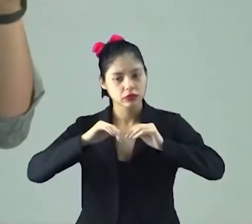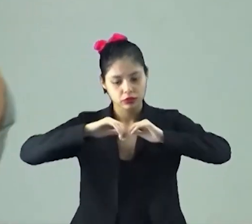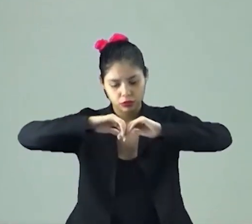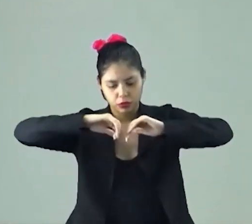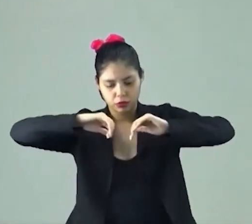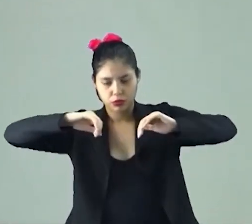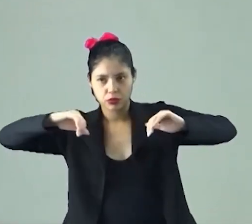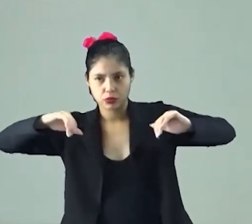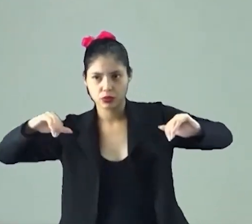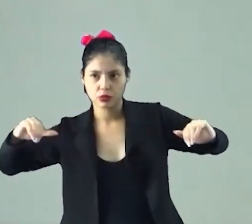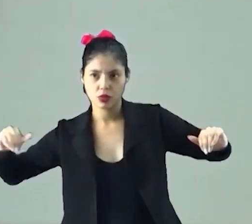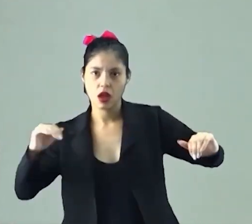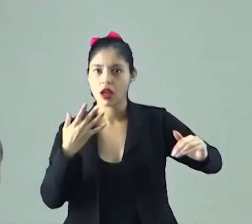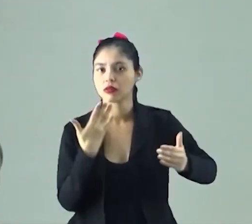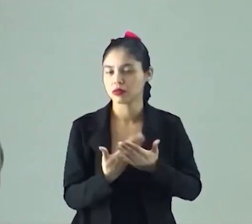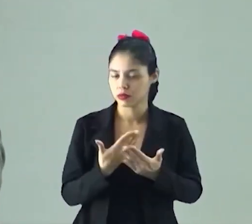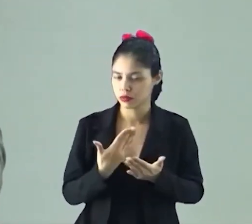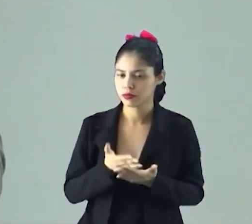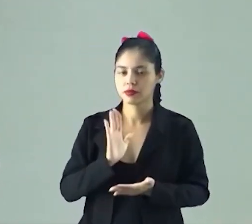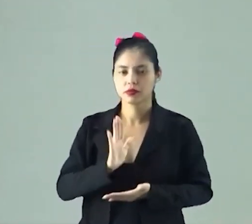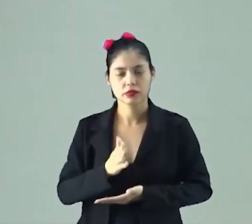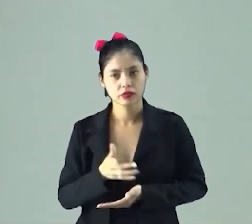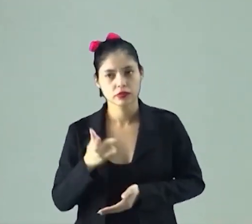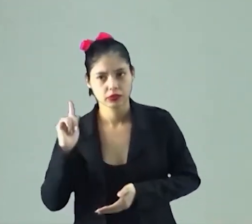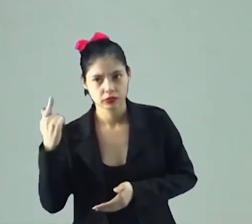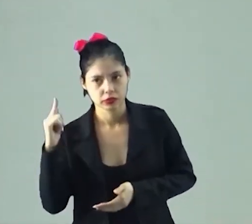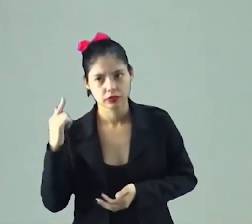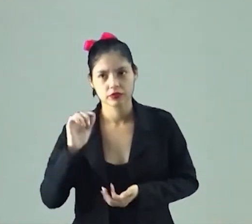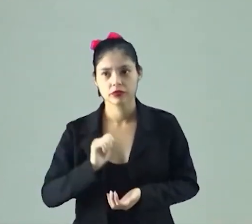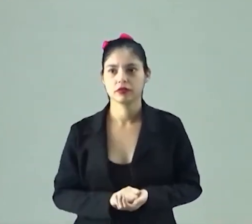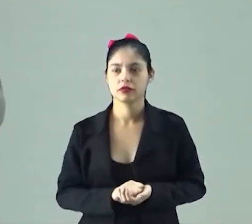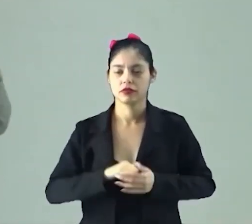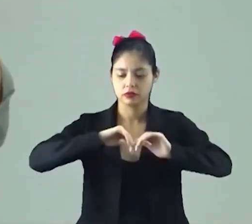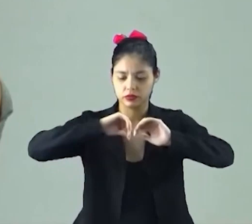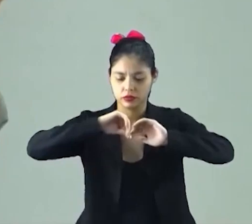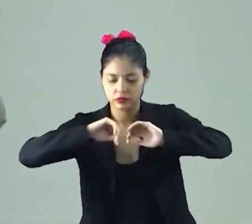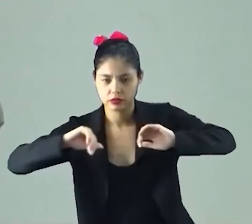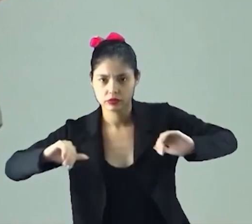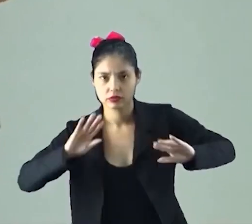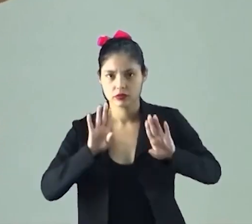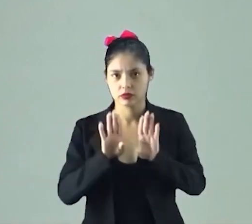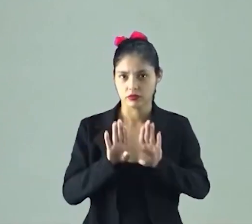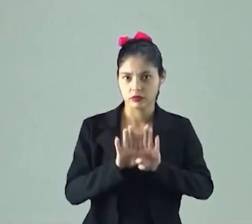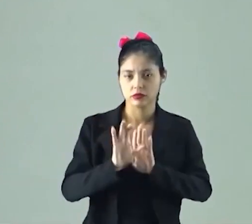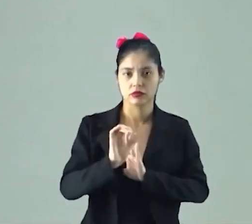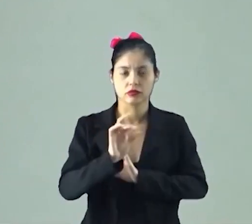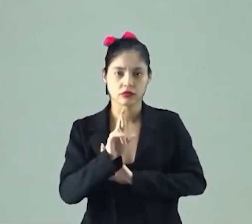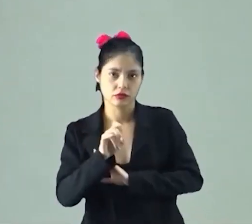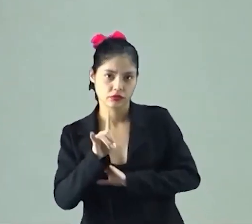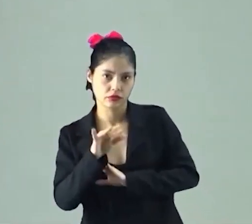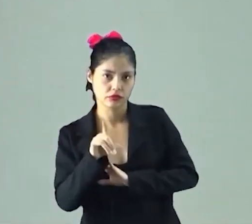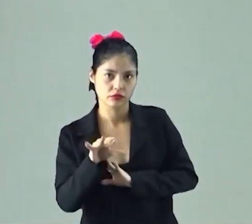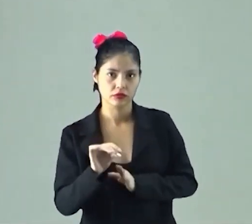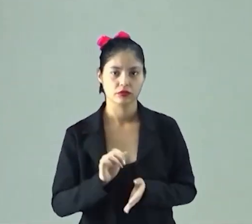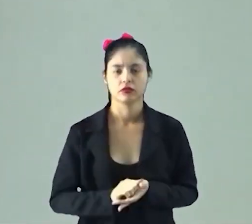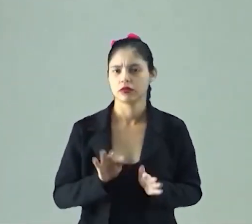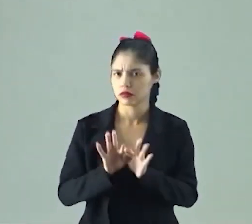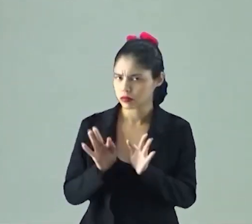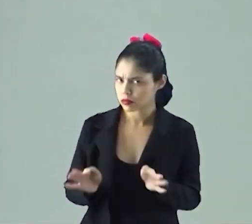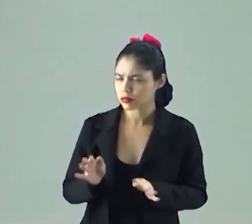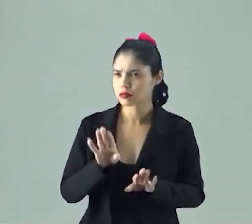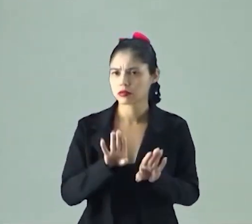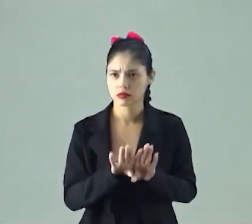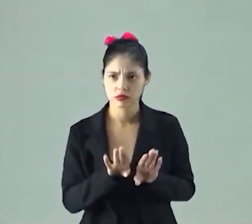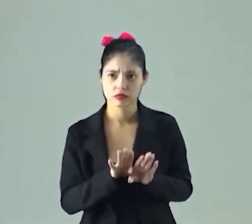se afastando, como você já deve ter estudado lá em geografia. Isso afastou também esses organismos. Então, vou dar um exemplo muito